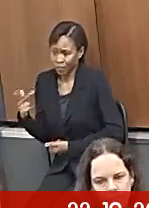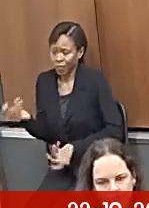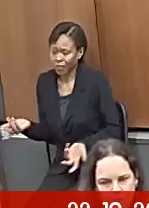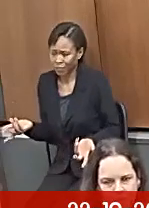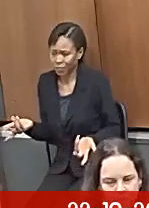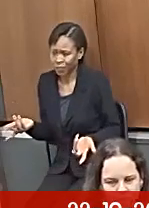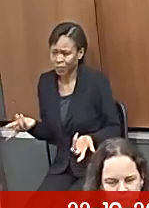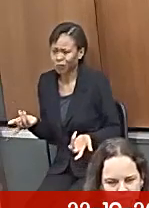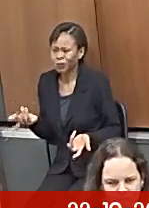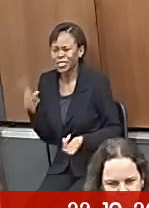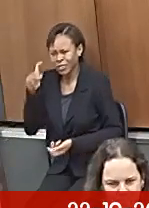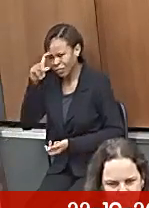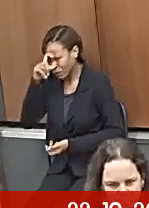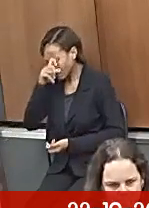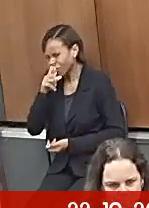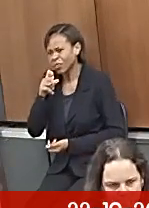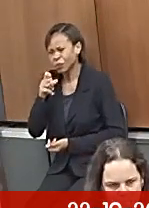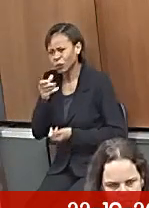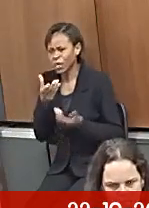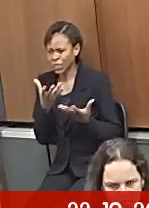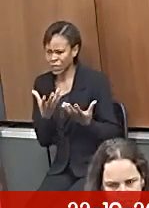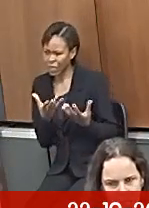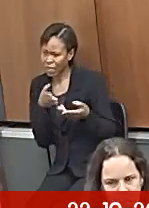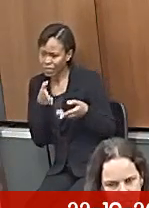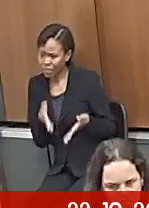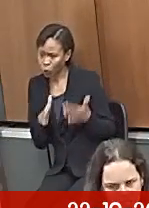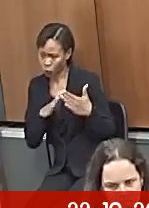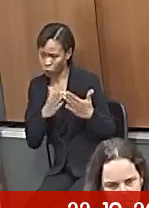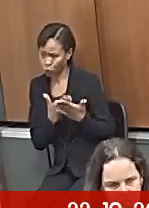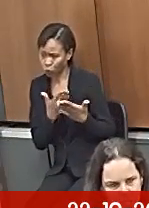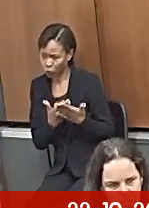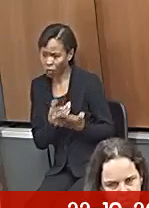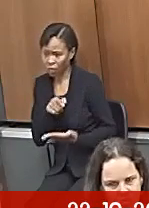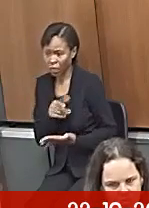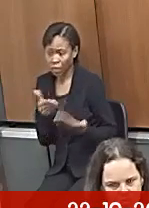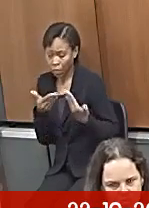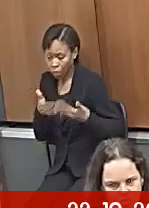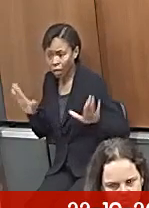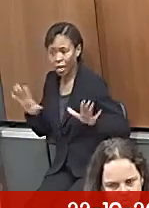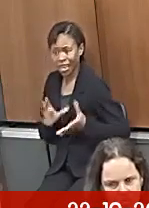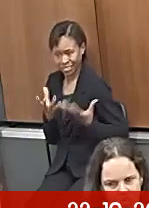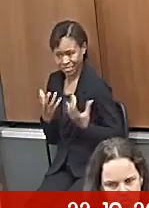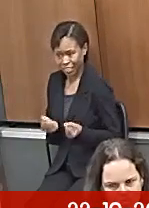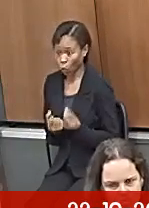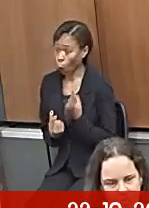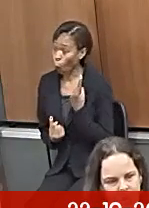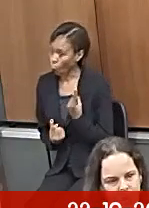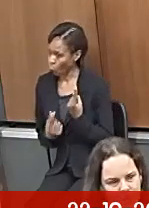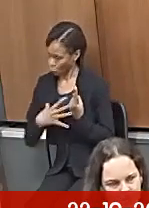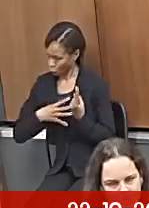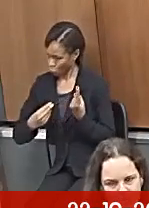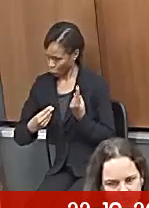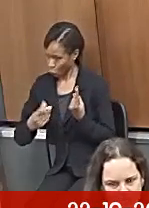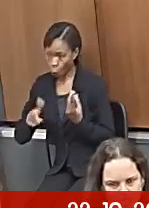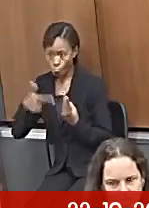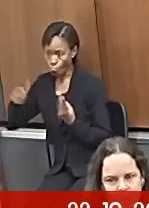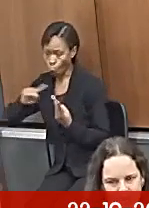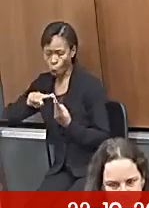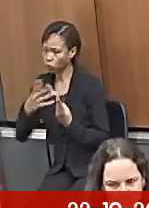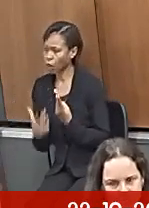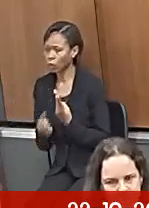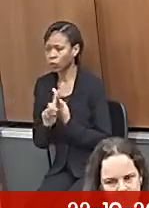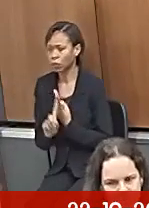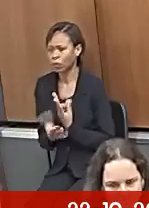escola que aceita de braços abertos um filho e recusa o outro. Não tem dor